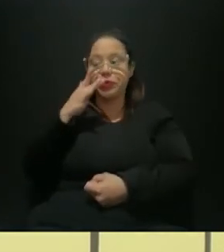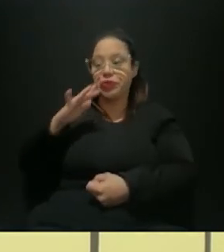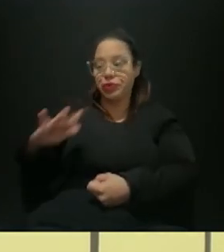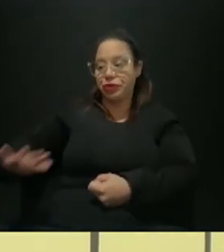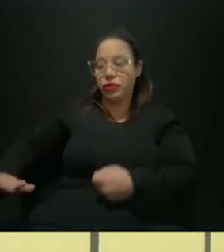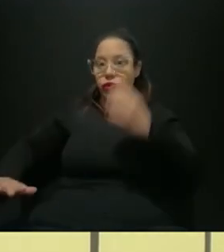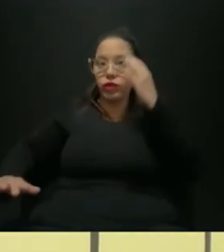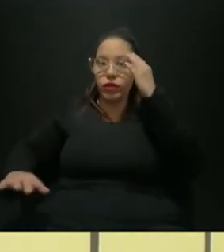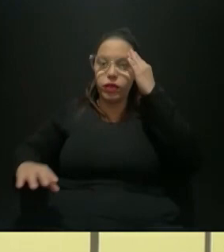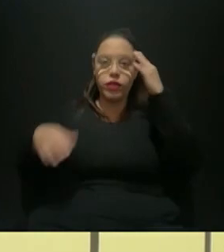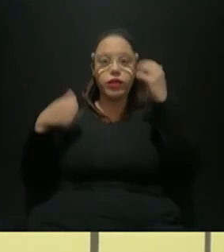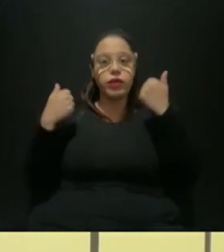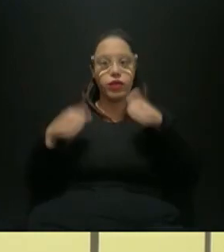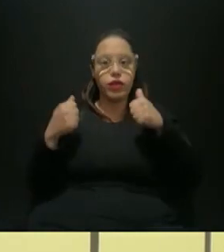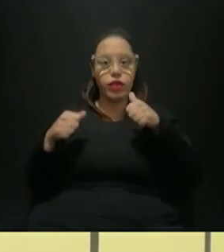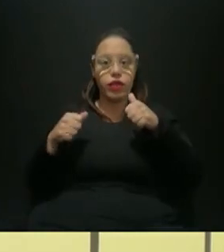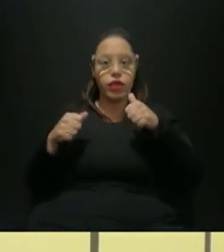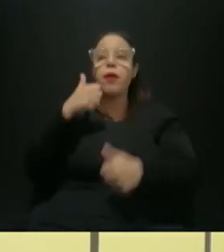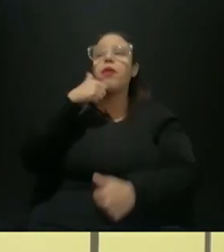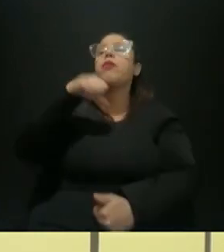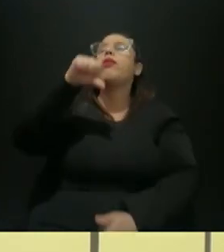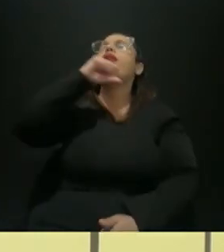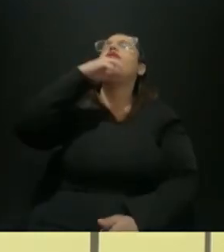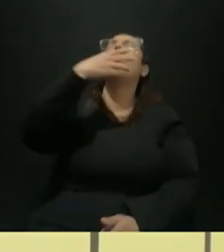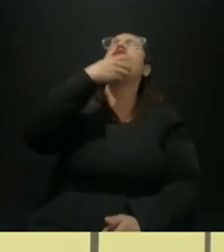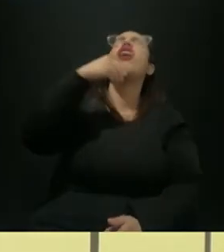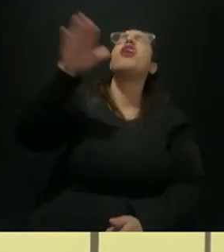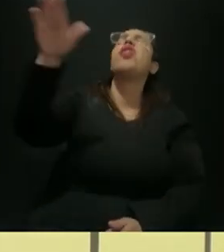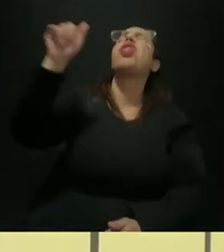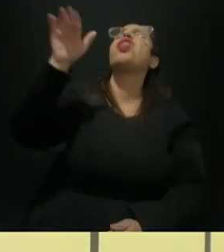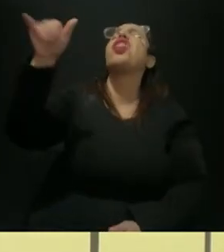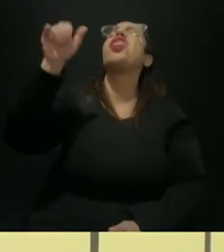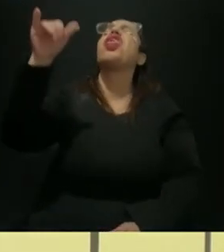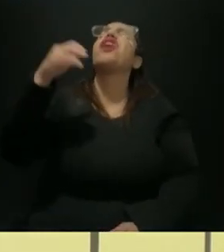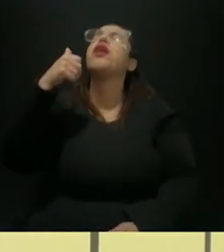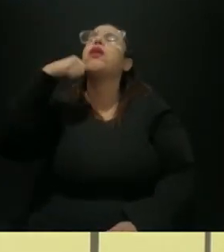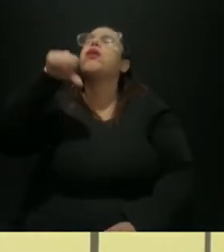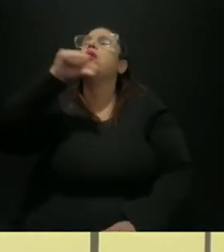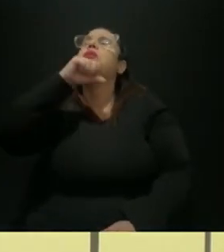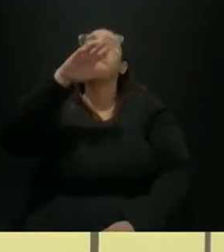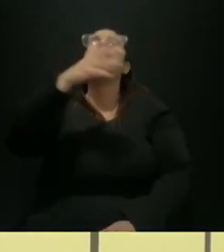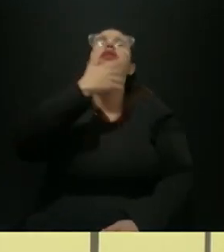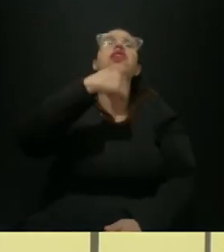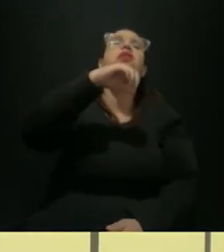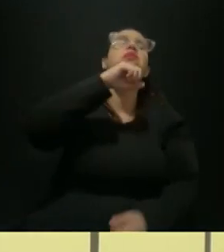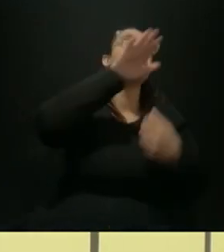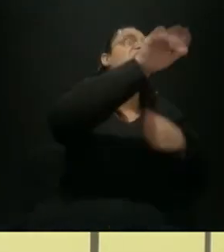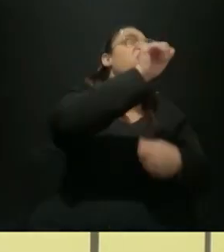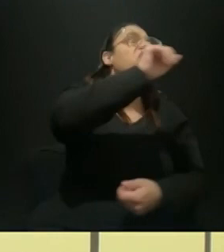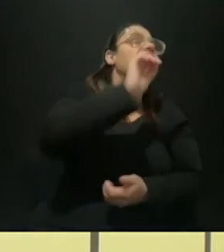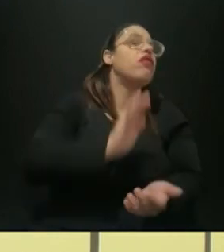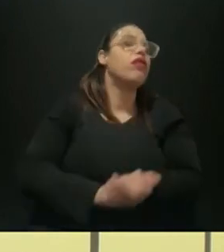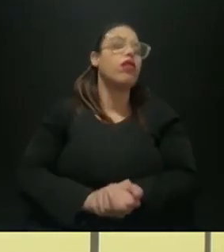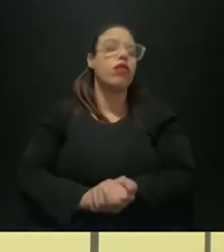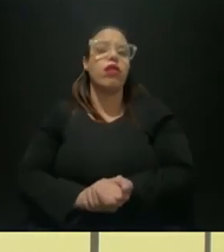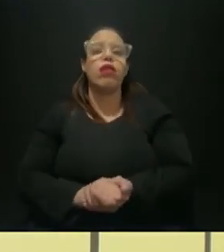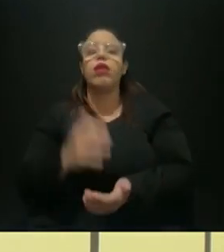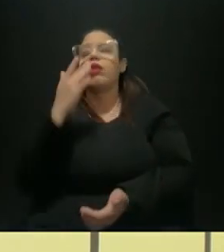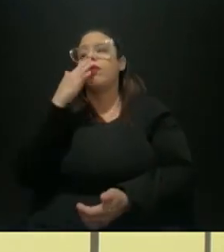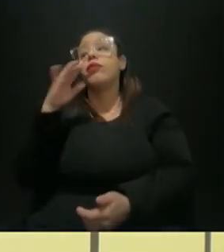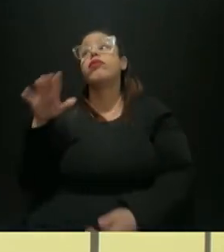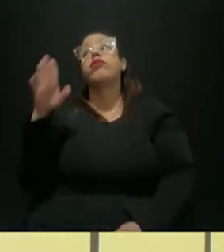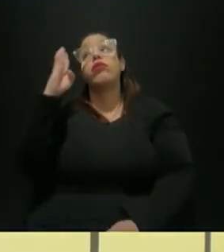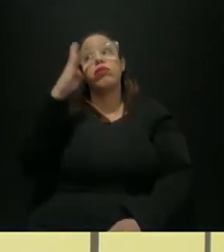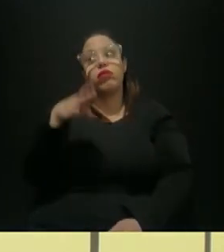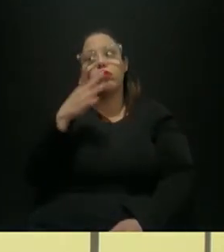necessidade de chamar pai e mãe. Sim. Não é? Eles sentem essa necessidade, principalmente se tem outras crianças na casa. E eles começam